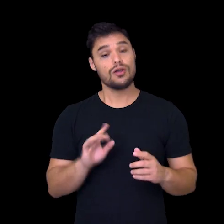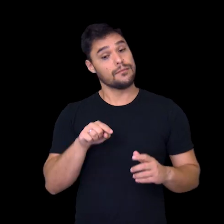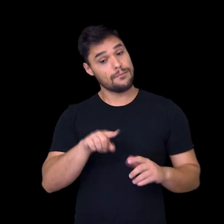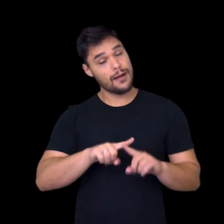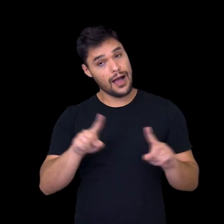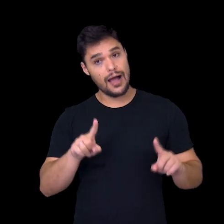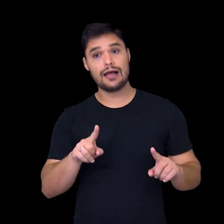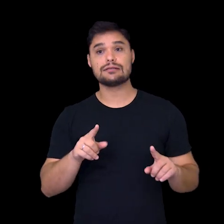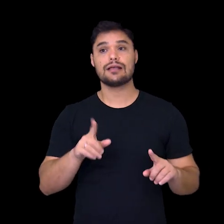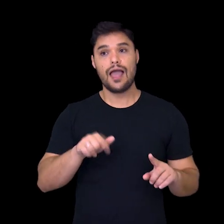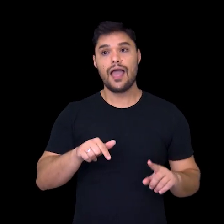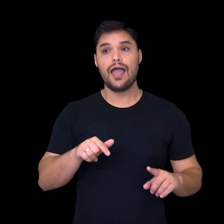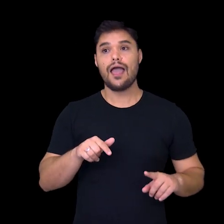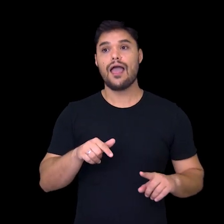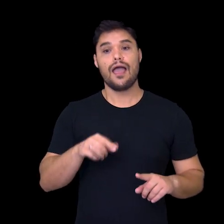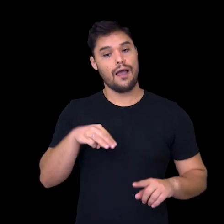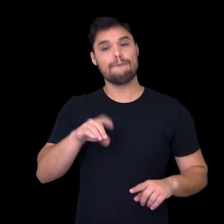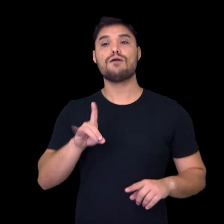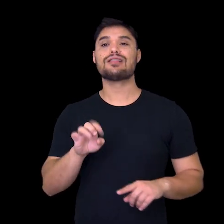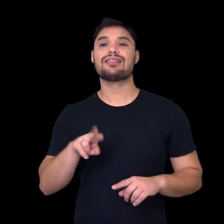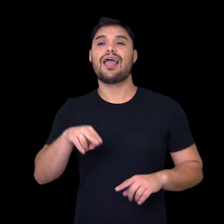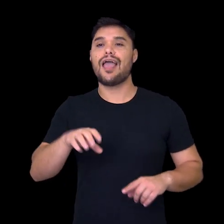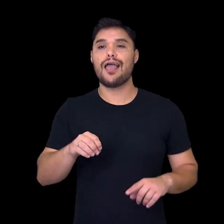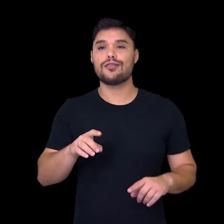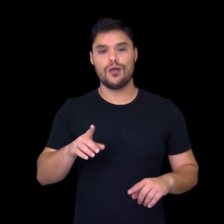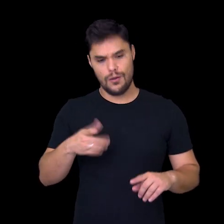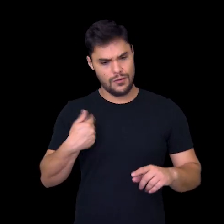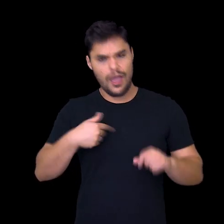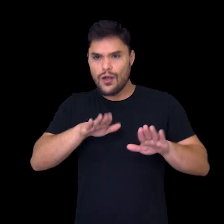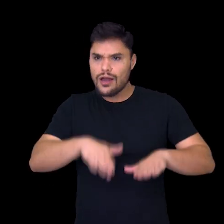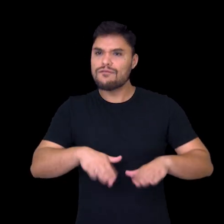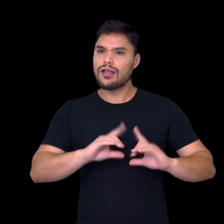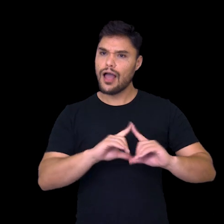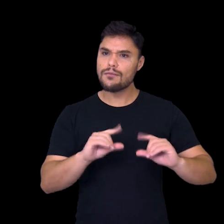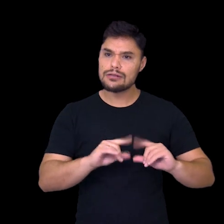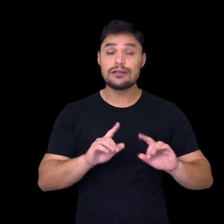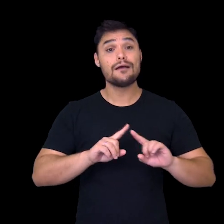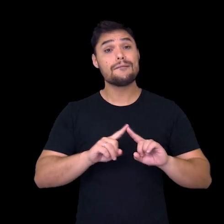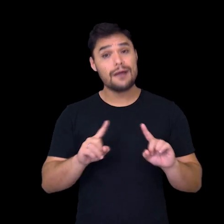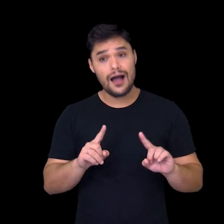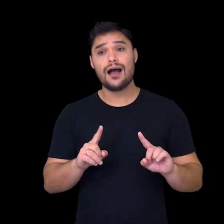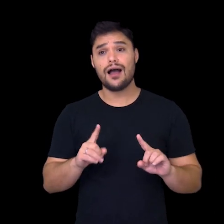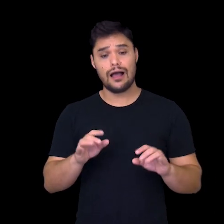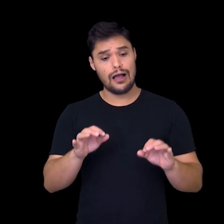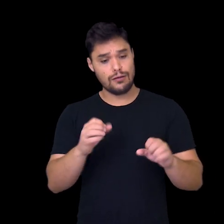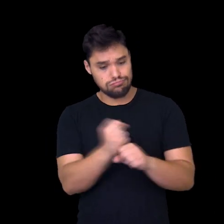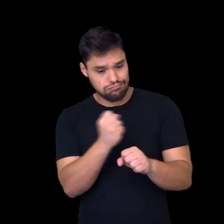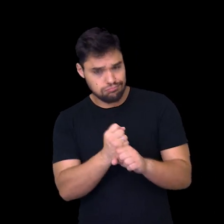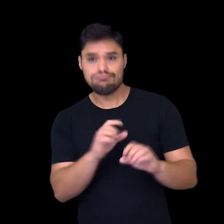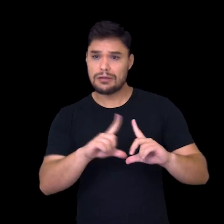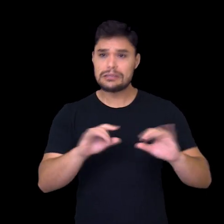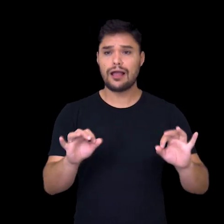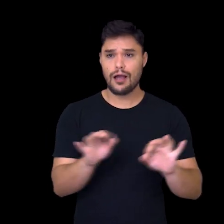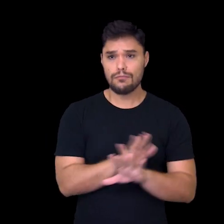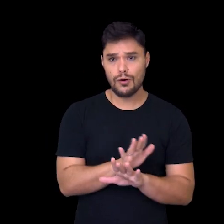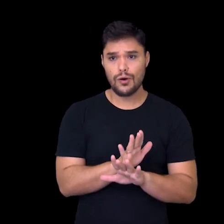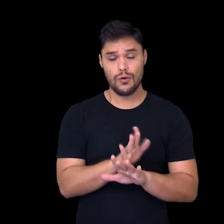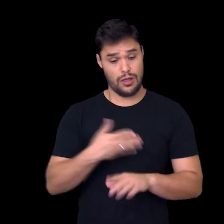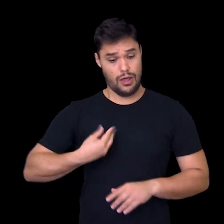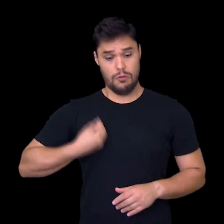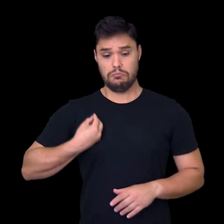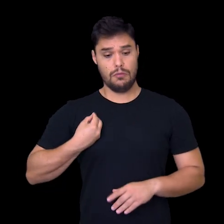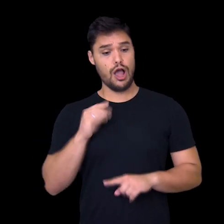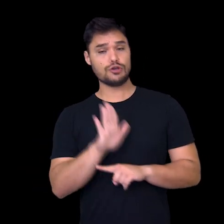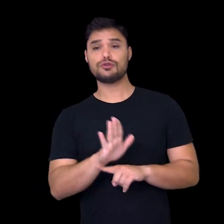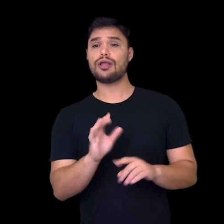de modernidade. Por que eu não vou ficar lá? Só que terminou a construção da capital,